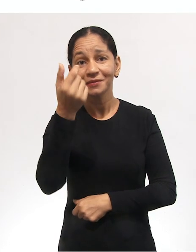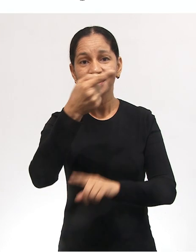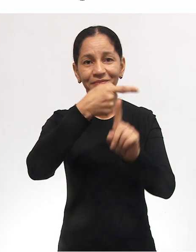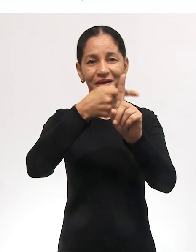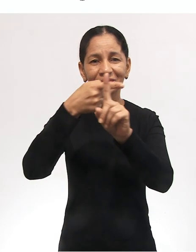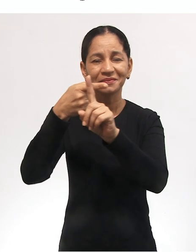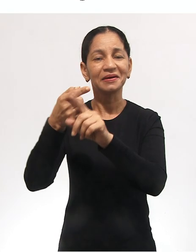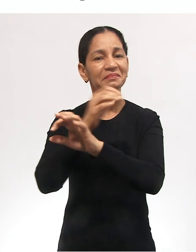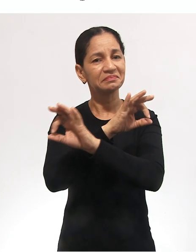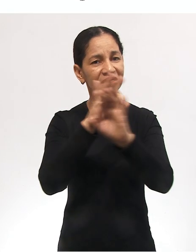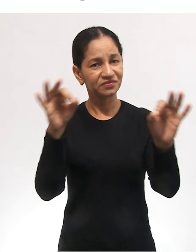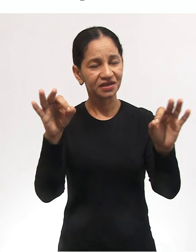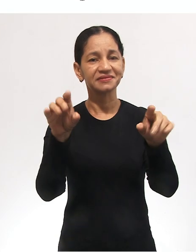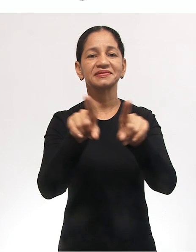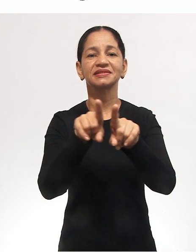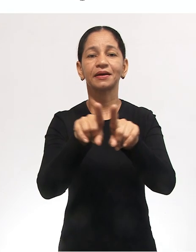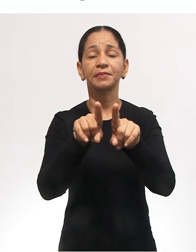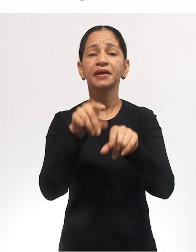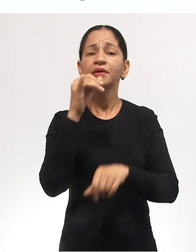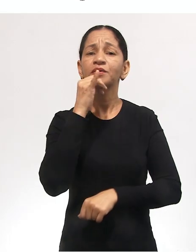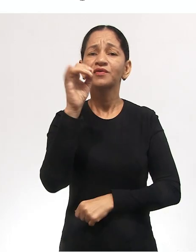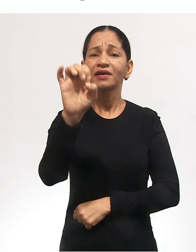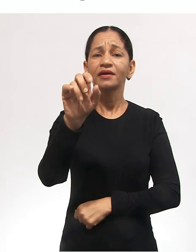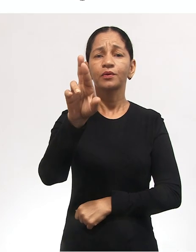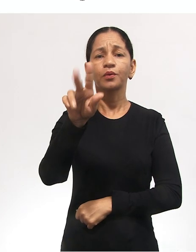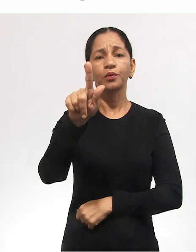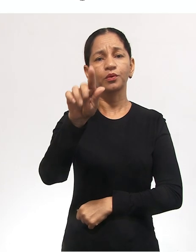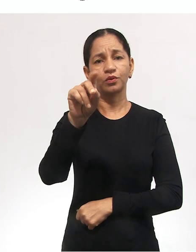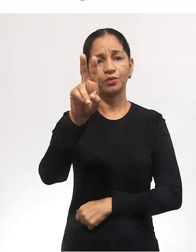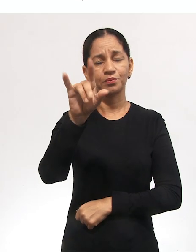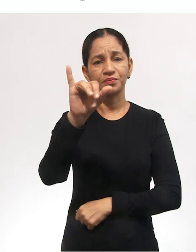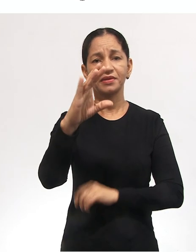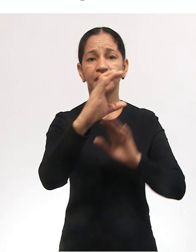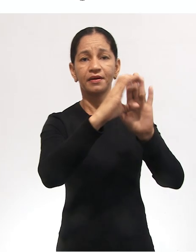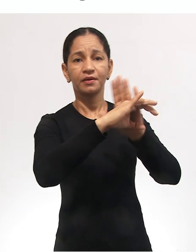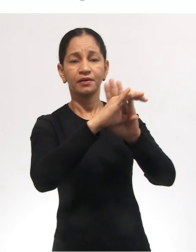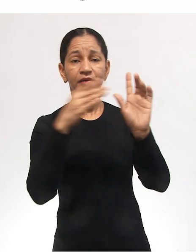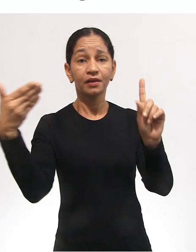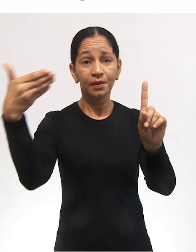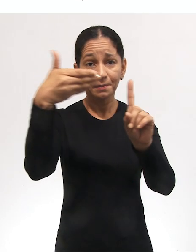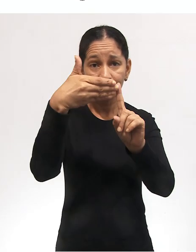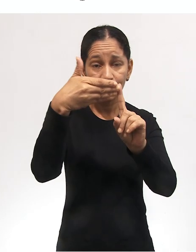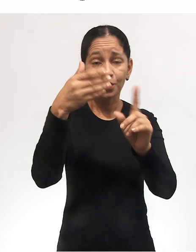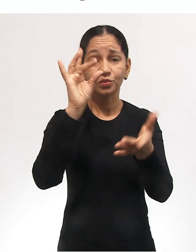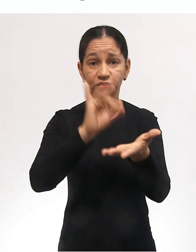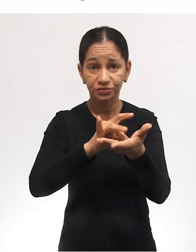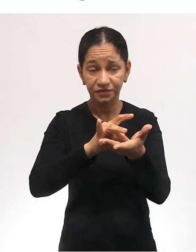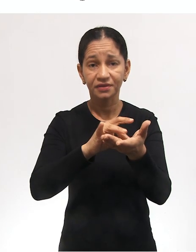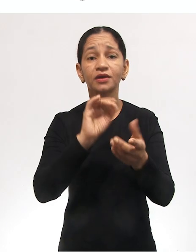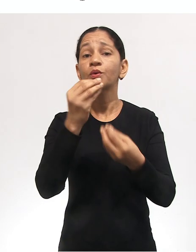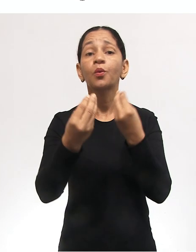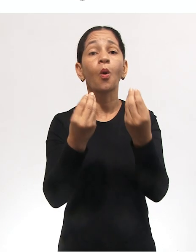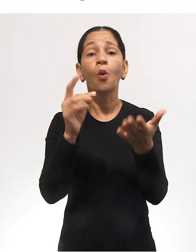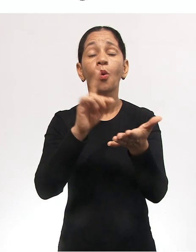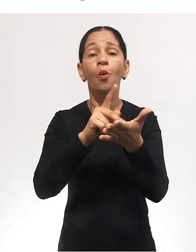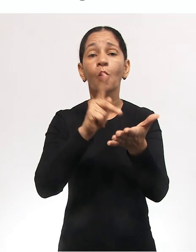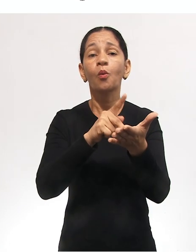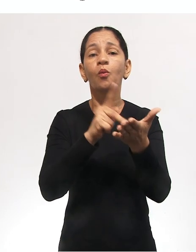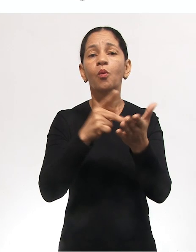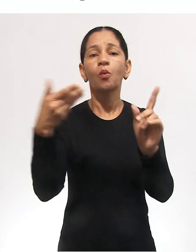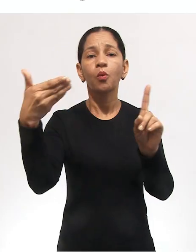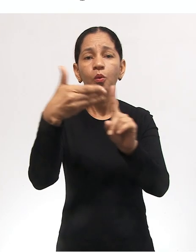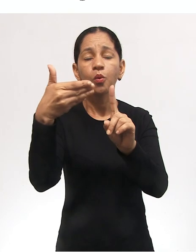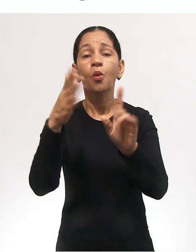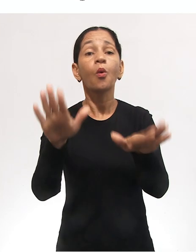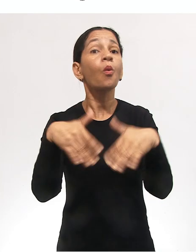objetivos. Então, quando a gente fala de ergonomia, nós temos ali conceitos objetivos do que é ergonomia. Então, ergonomia é